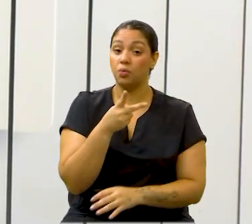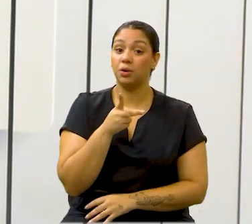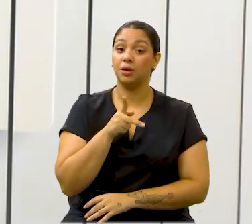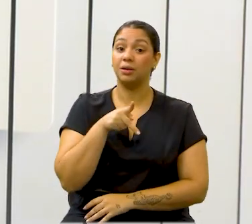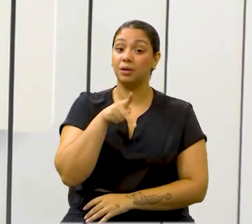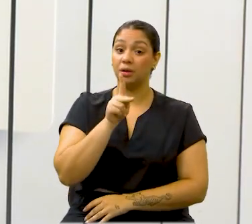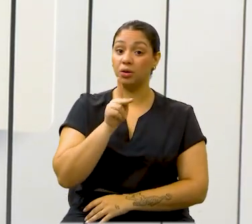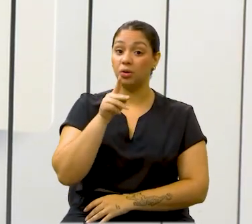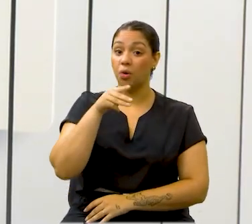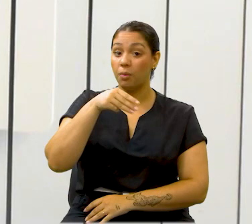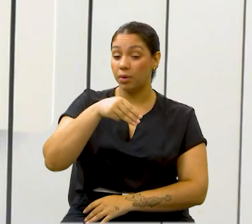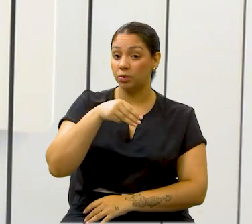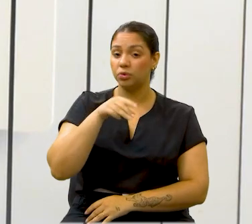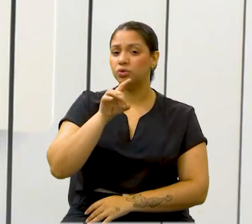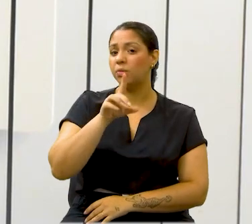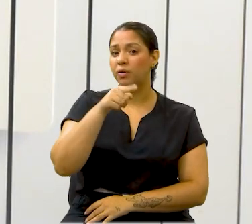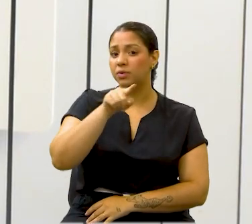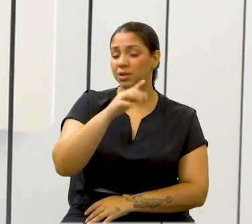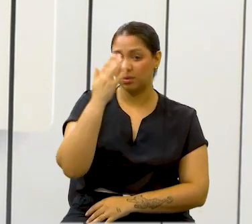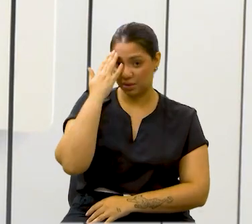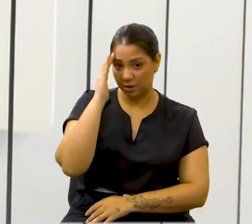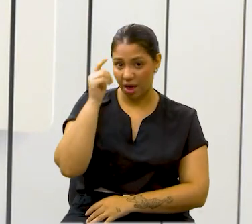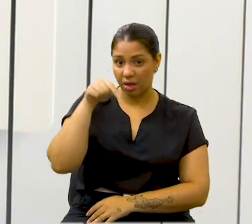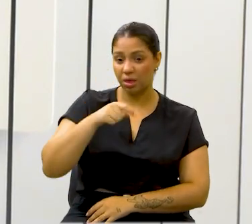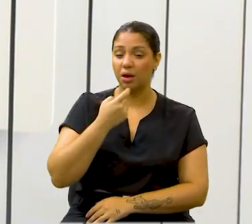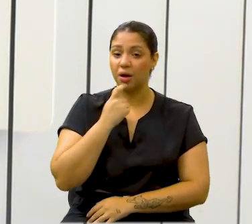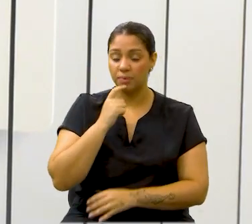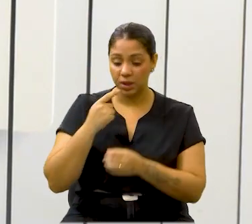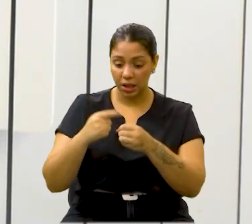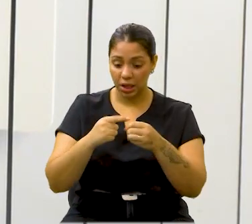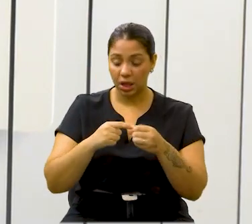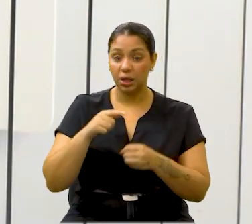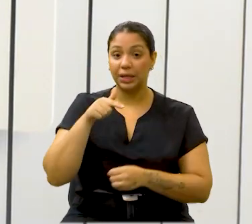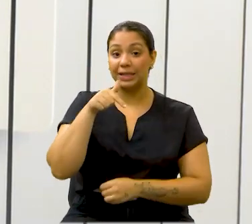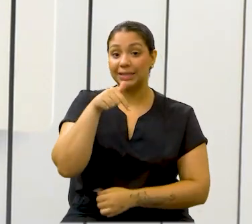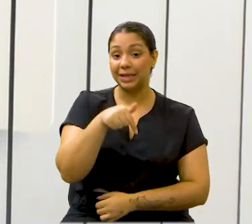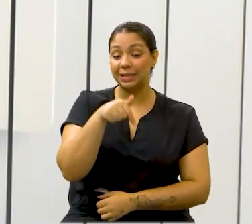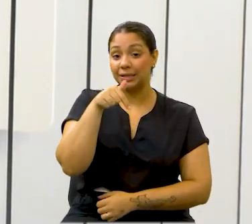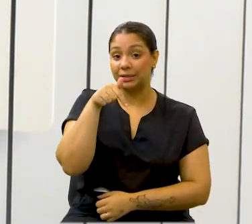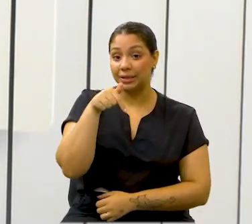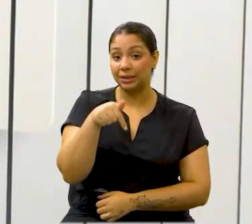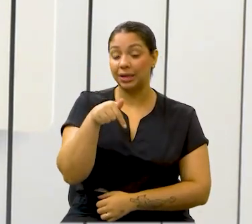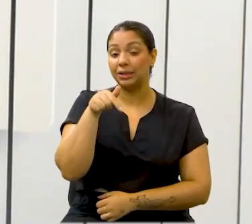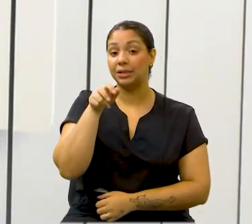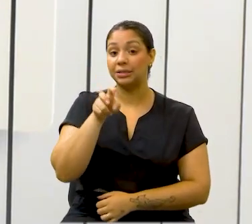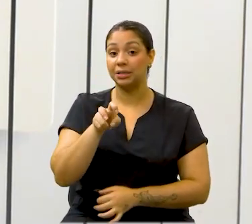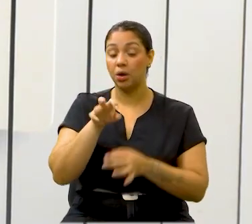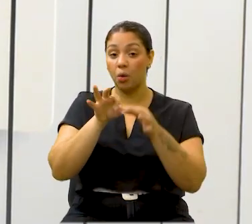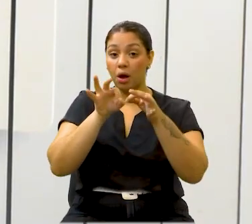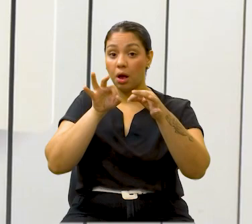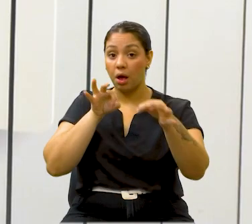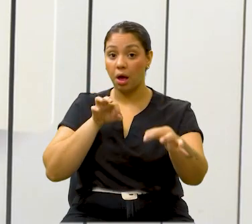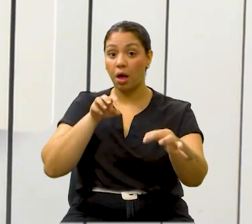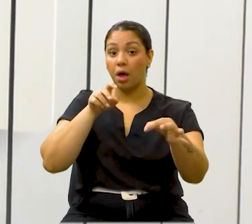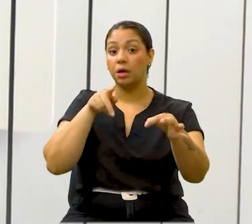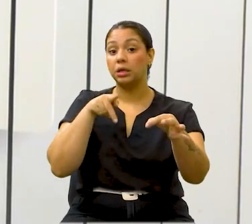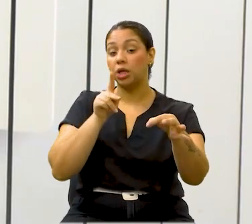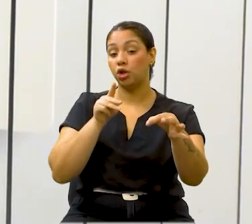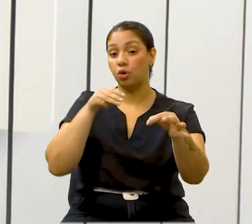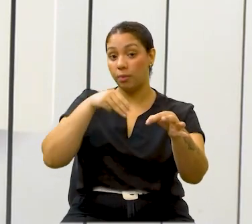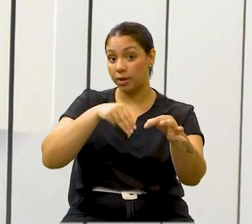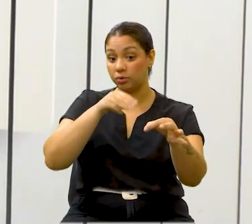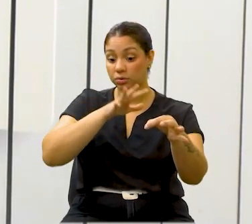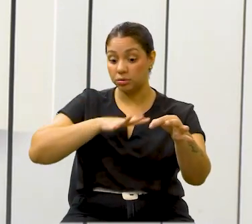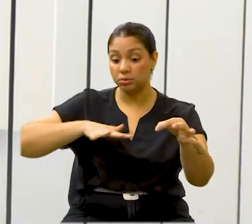quilômetros quadrados. Só para você ter uma ideia, Campinas tem 795 quilômetros quadrados e